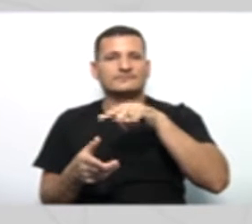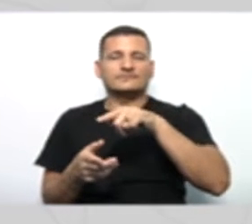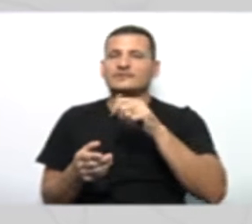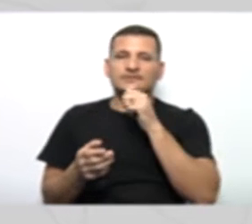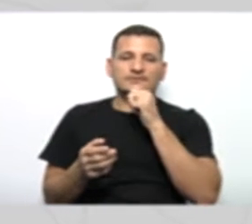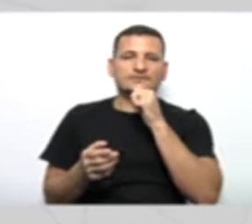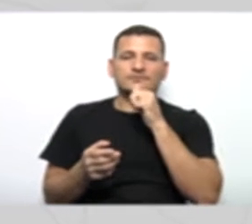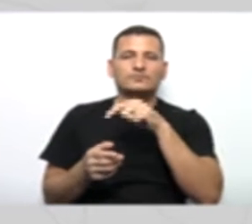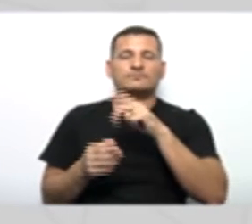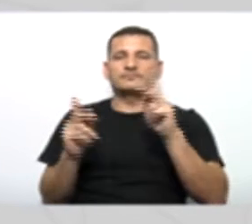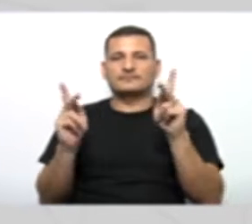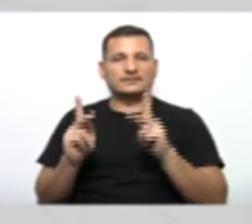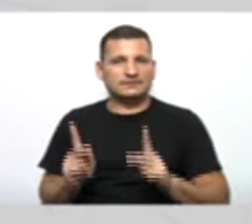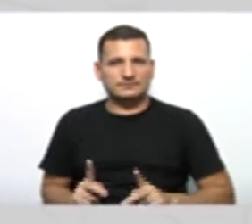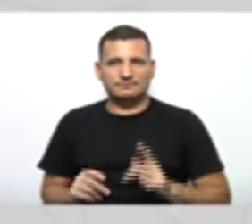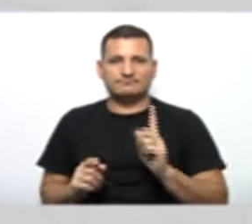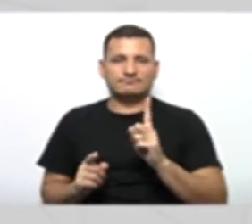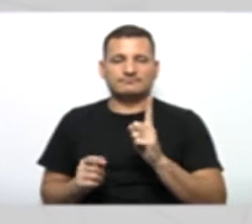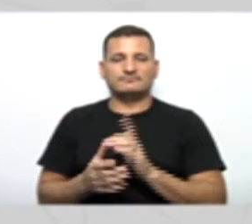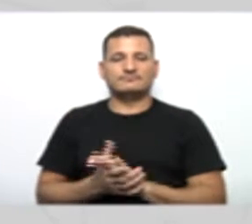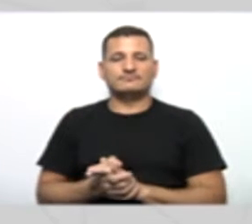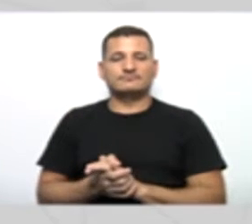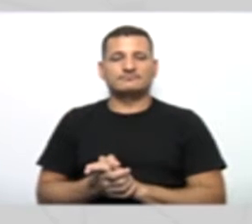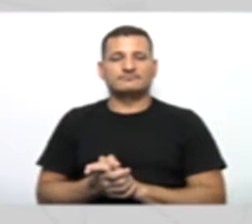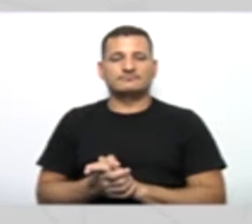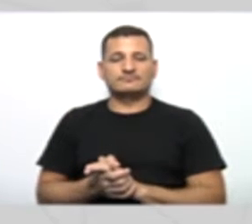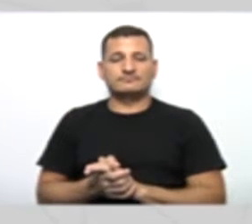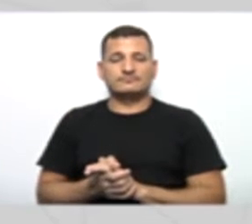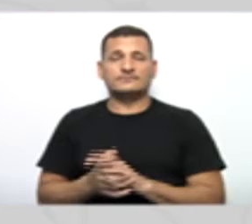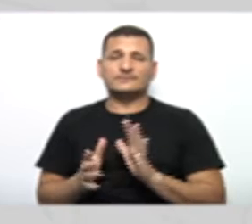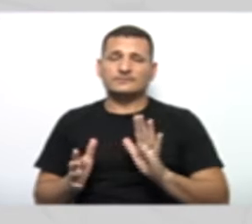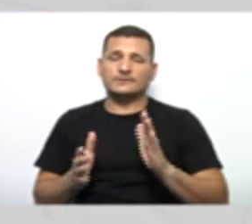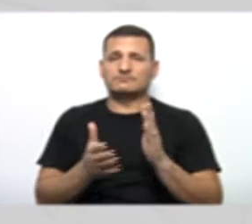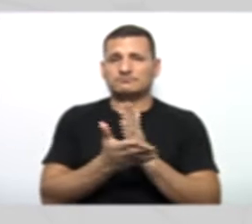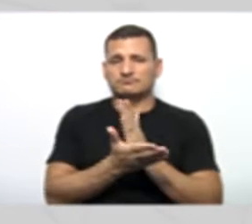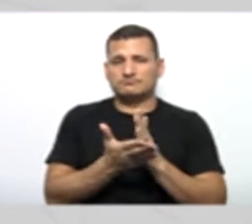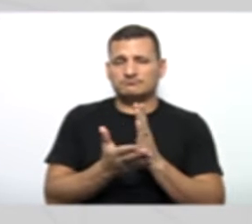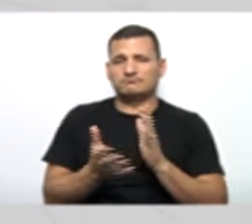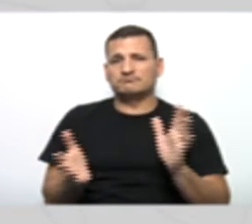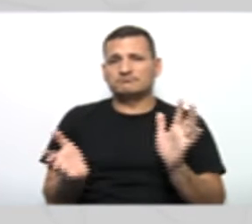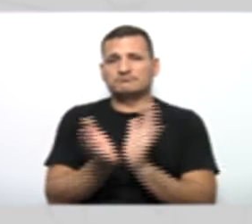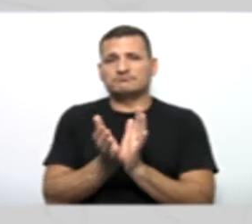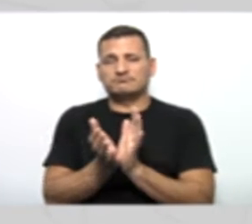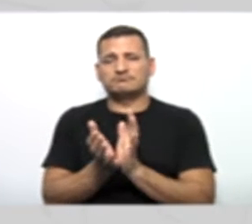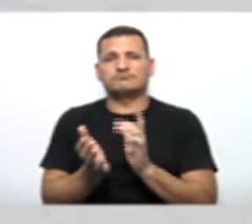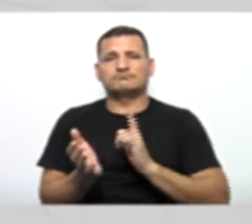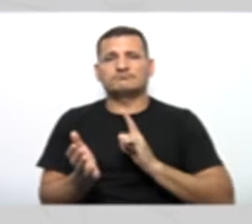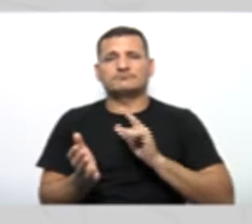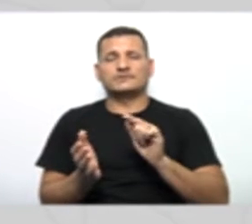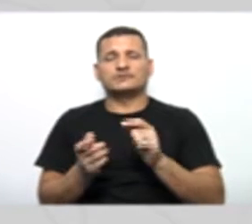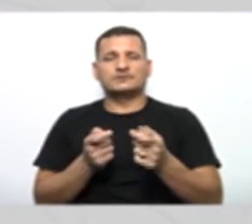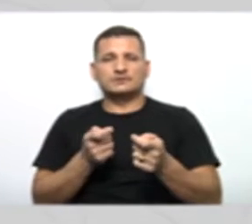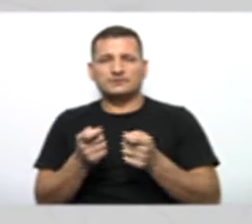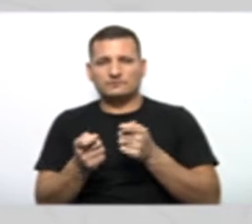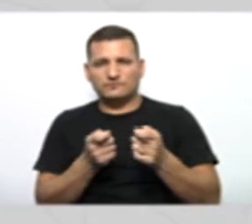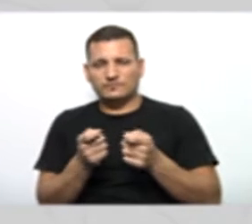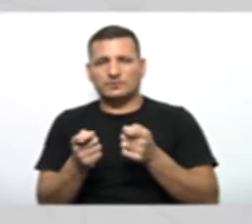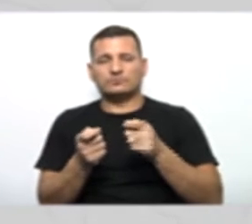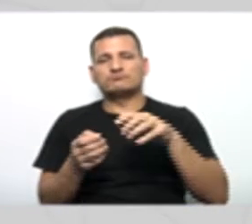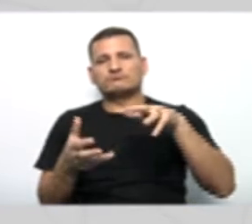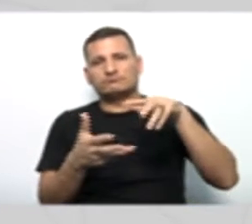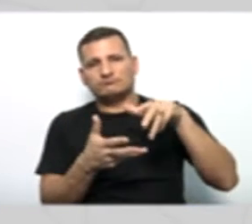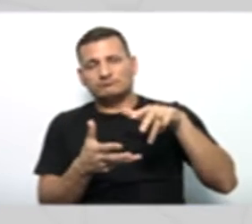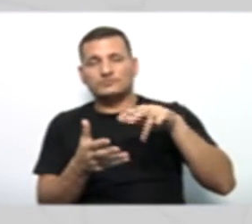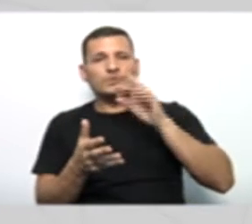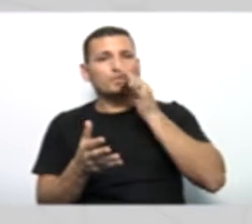plenamente pacífica. Ou seja, há alguns grupos que definem desenvolvimento sustentável de uma forma,